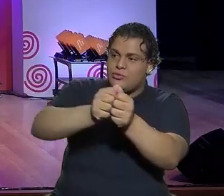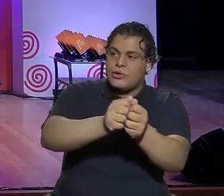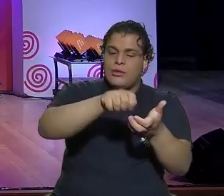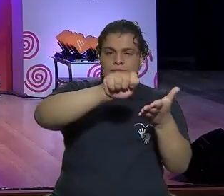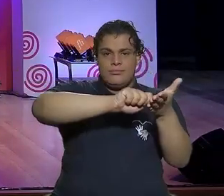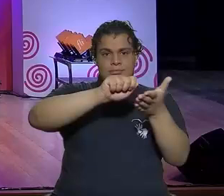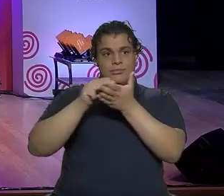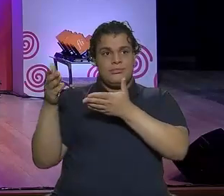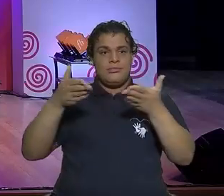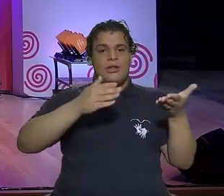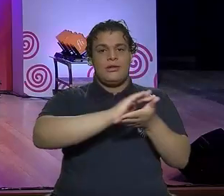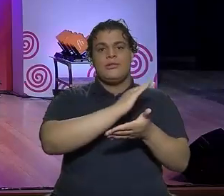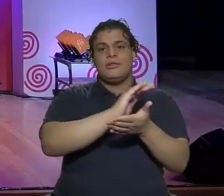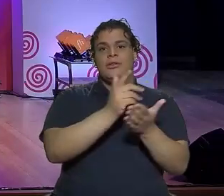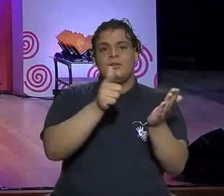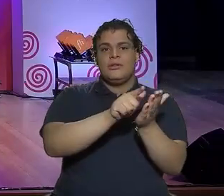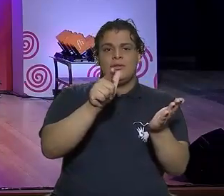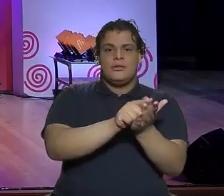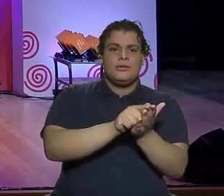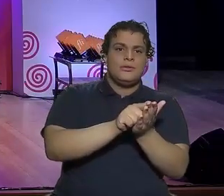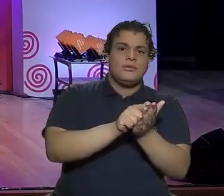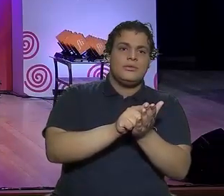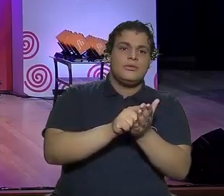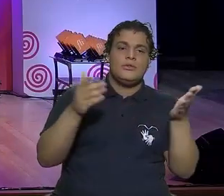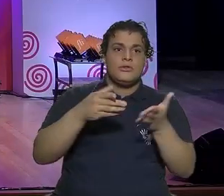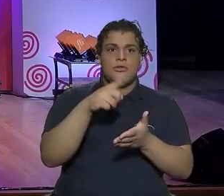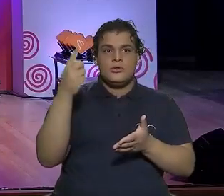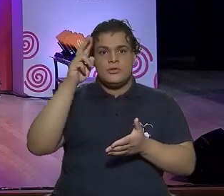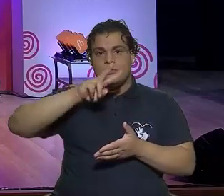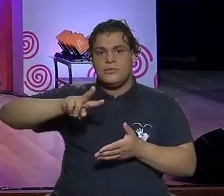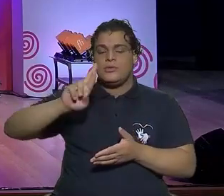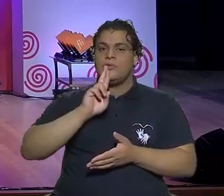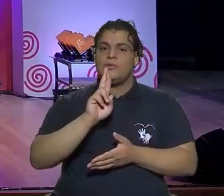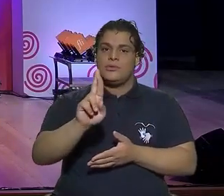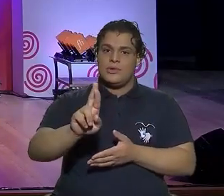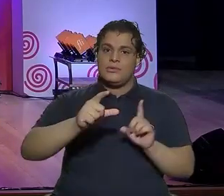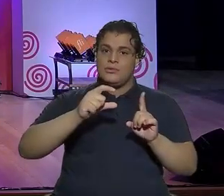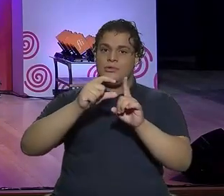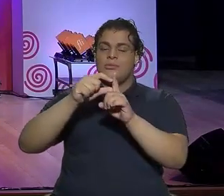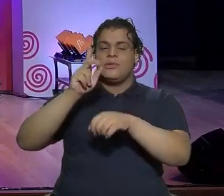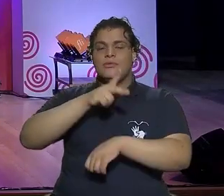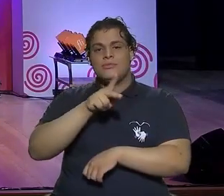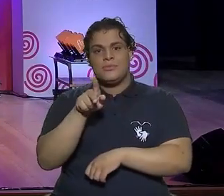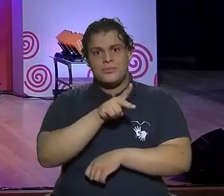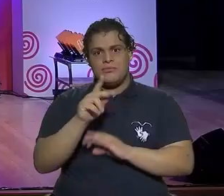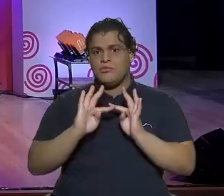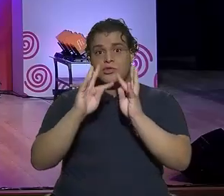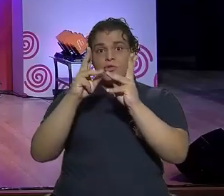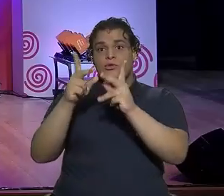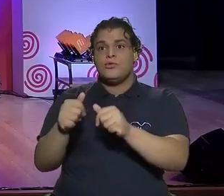a Araxá essa carga de literatura, e hoje a gente vê o resultado na palavra dos professores. Todos eles me